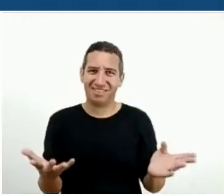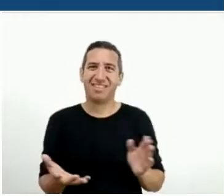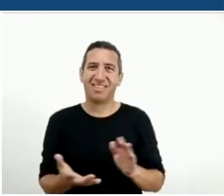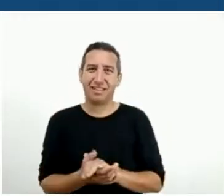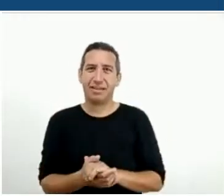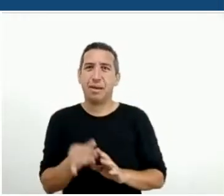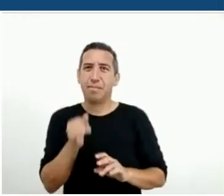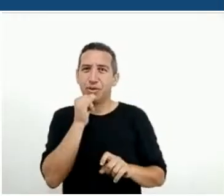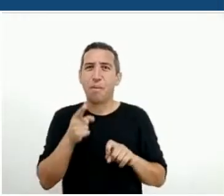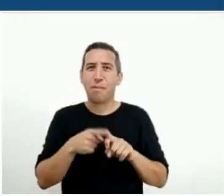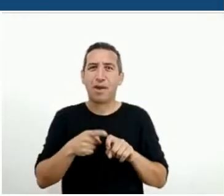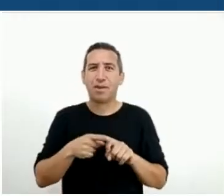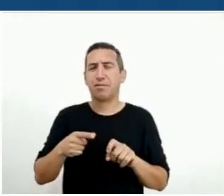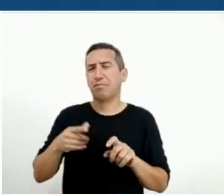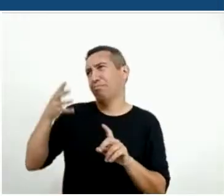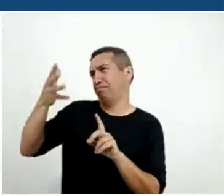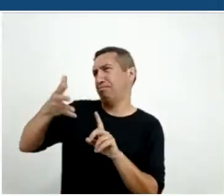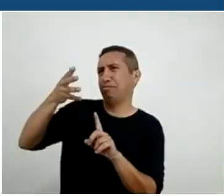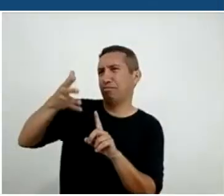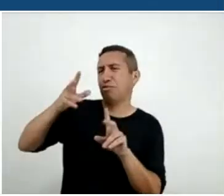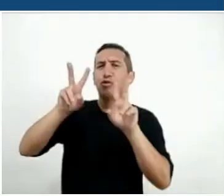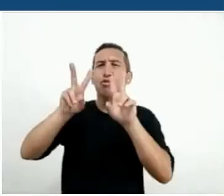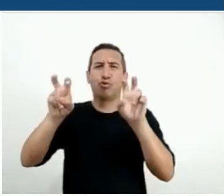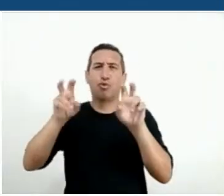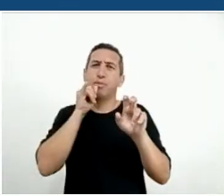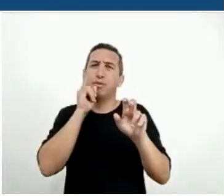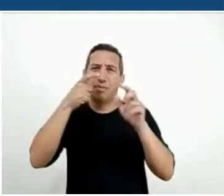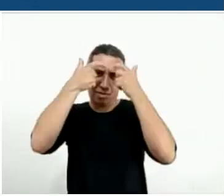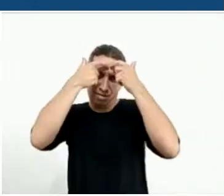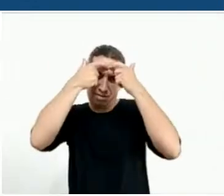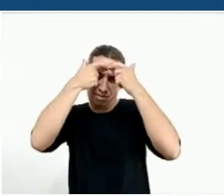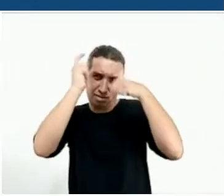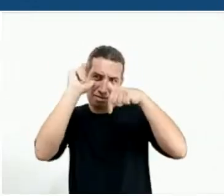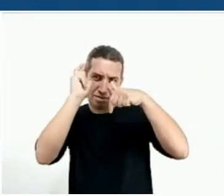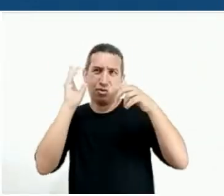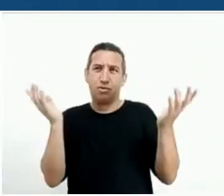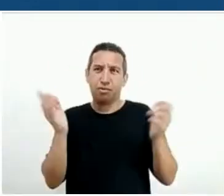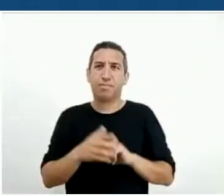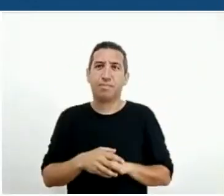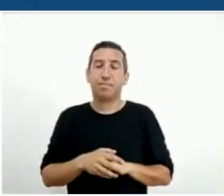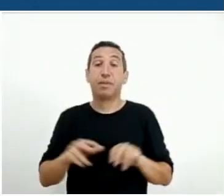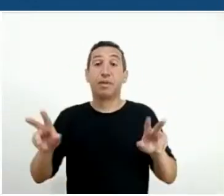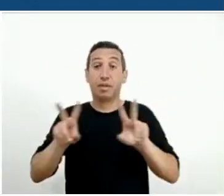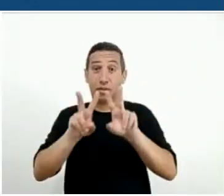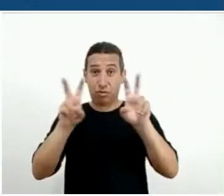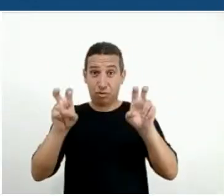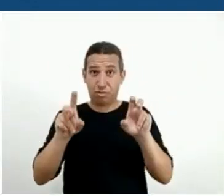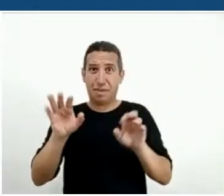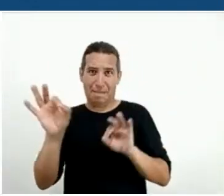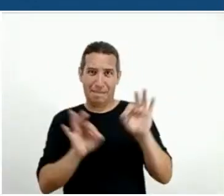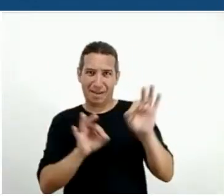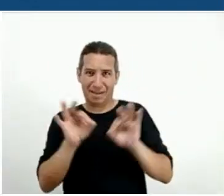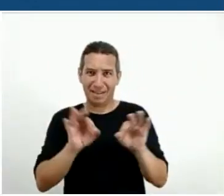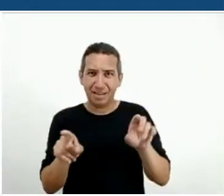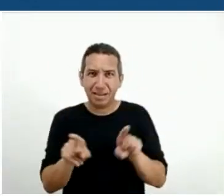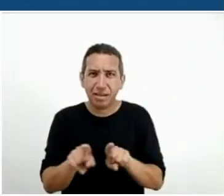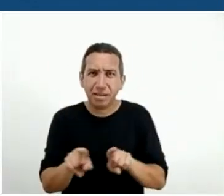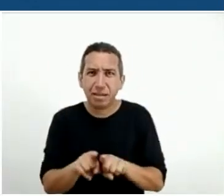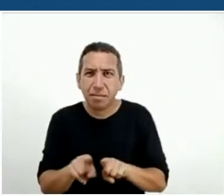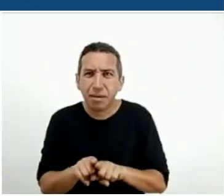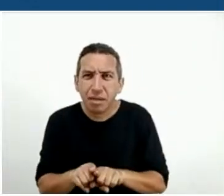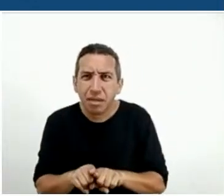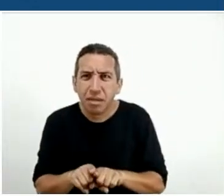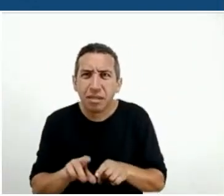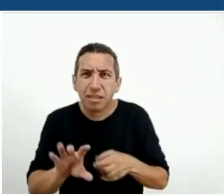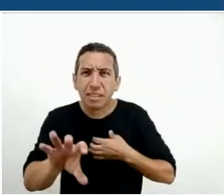falando sobre transtornos. E a parte de planejamento e flexibilidade são menos